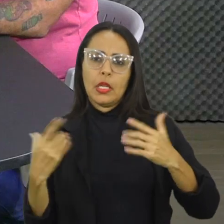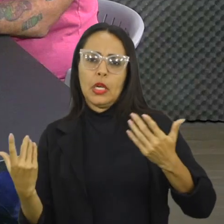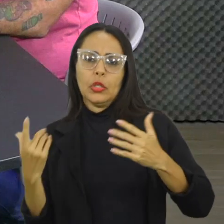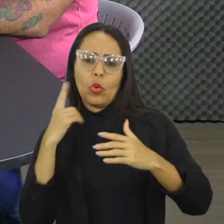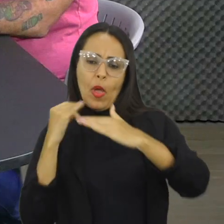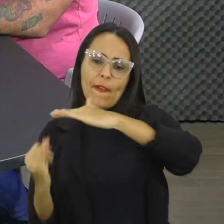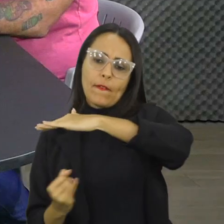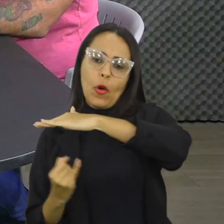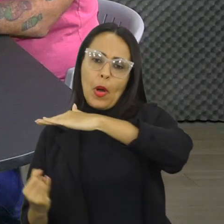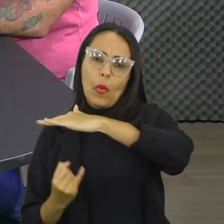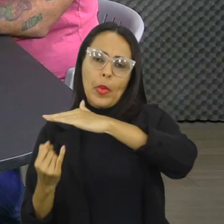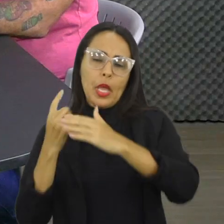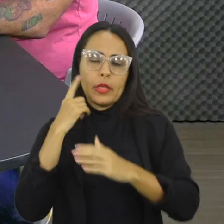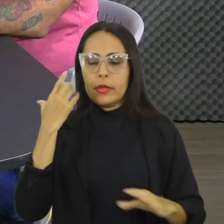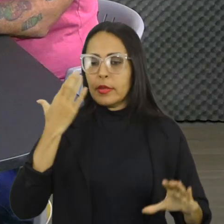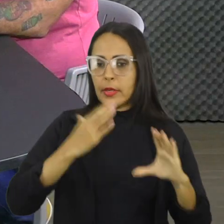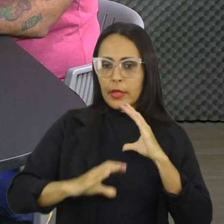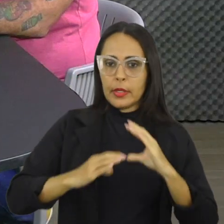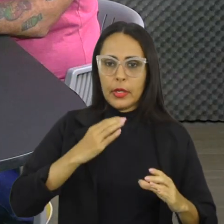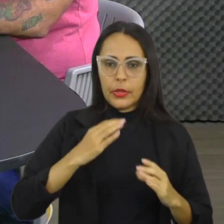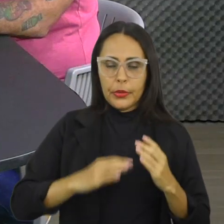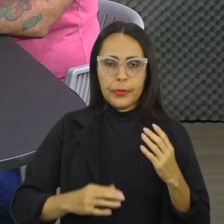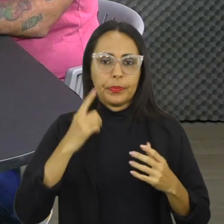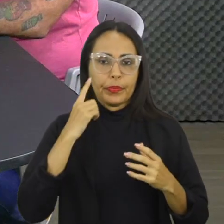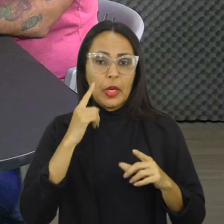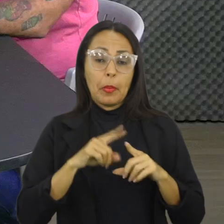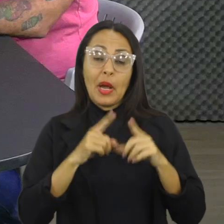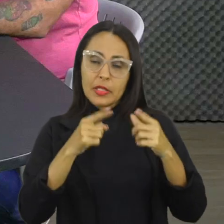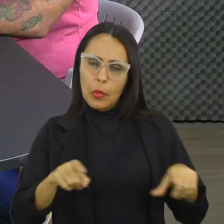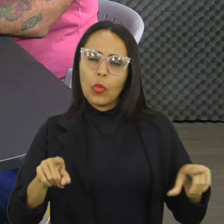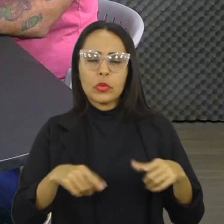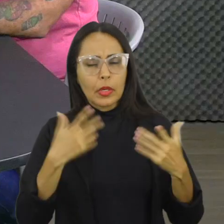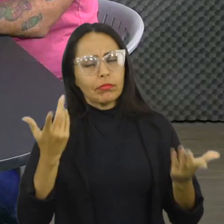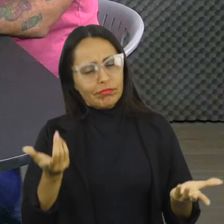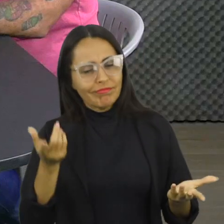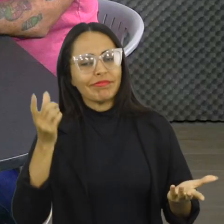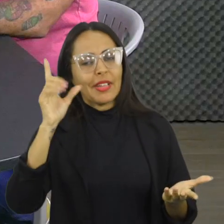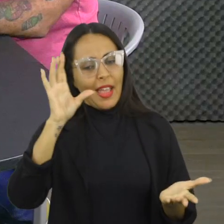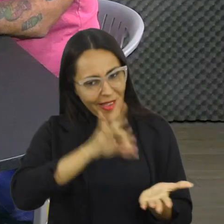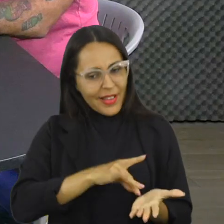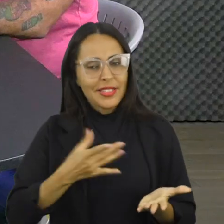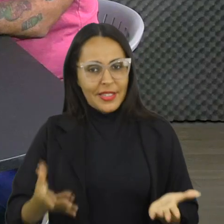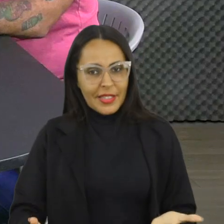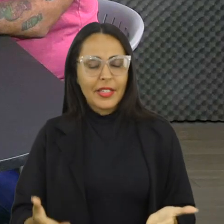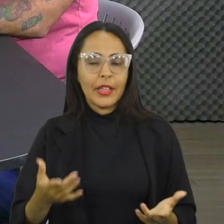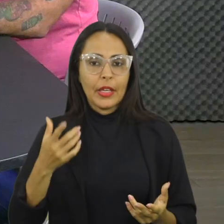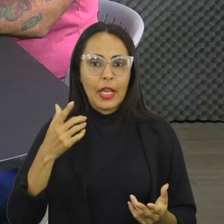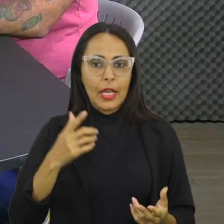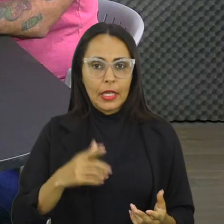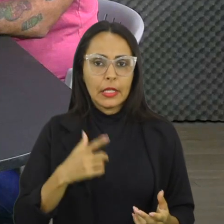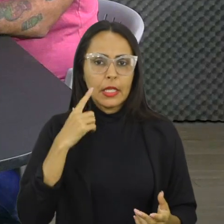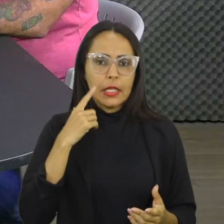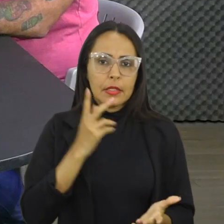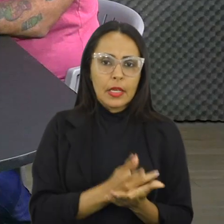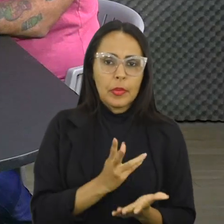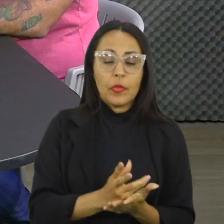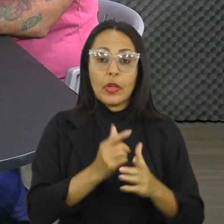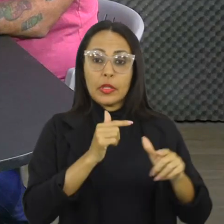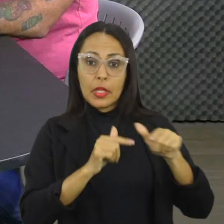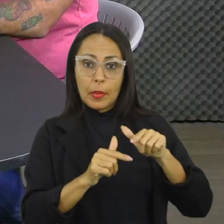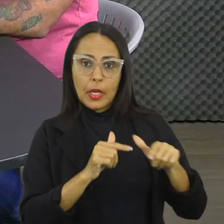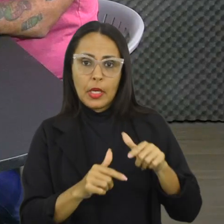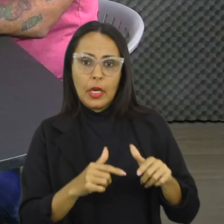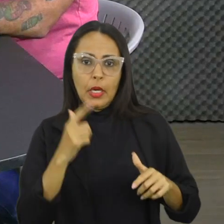e regendo e cantando e assim. Mas a música é assim. O músico, ele trabalha, ele sempre vai trabalhar.